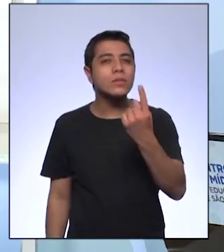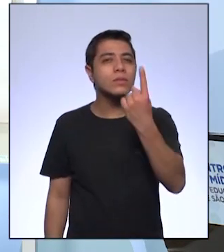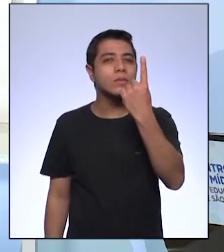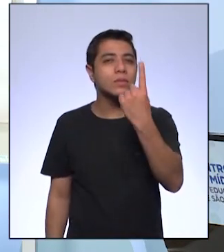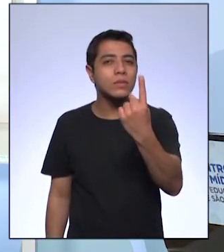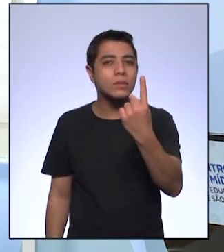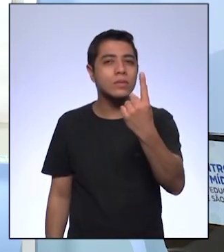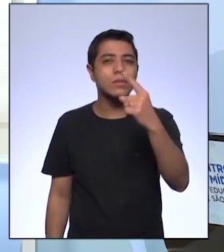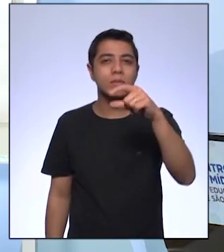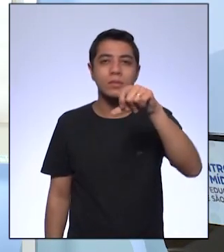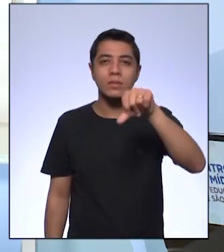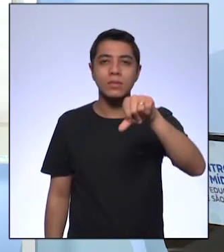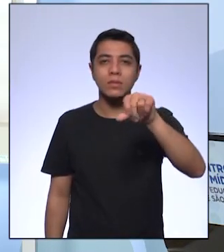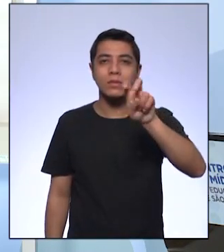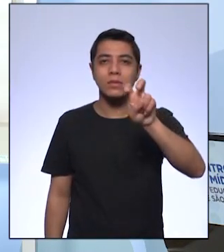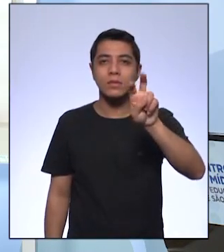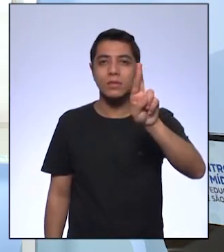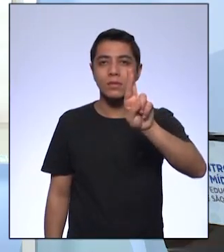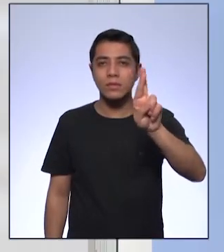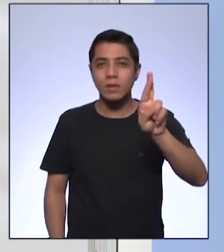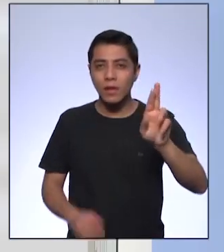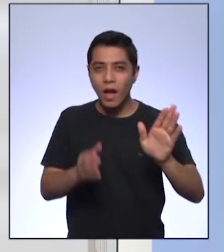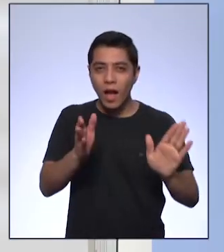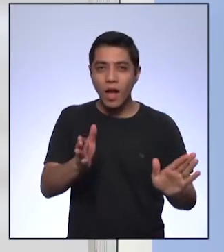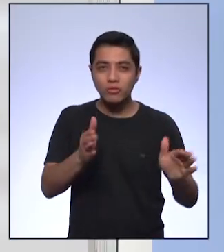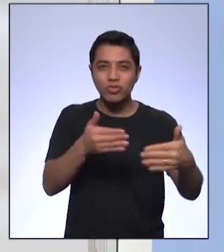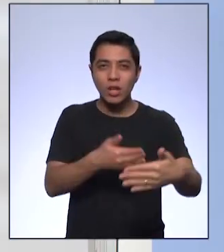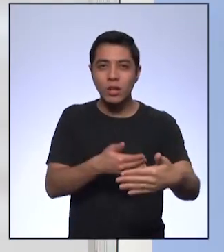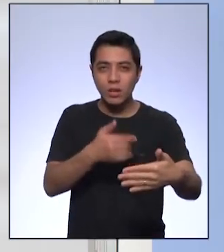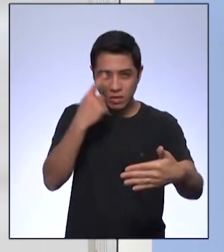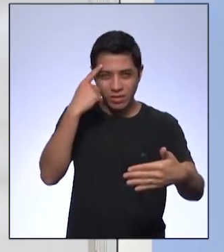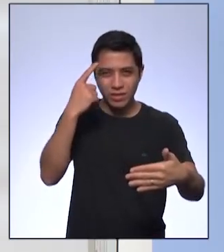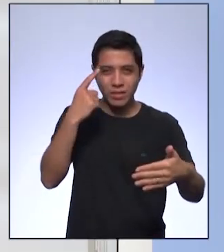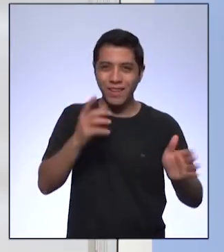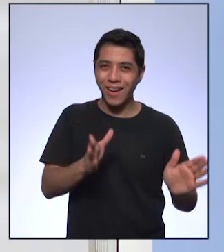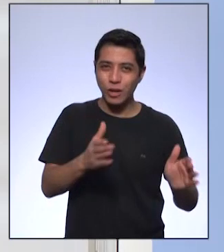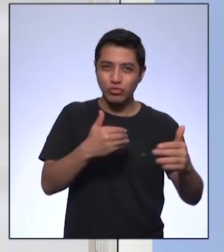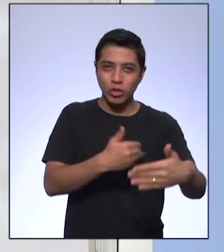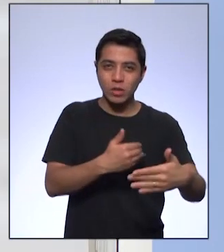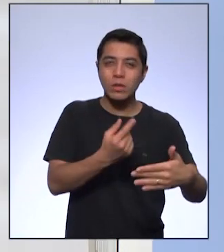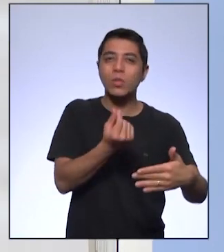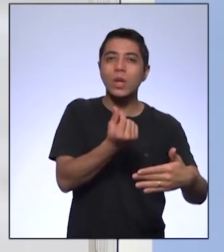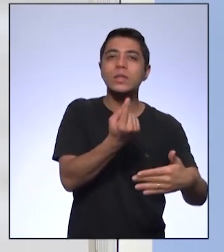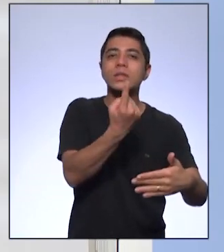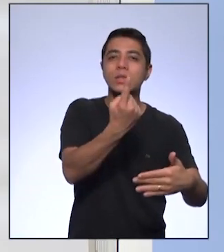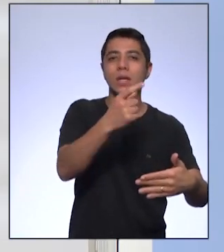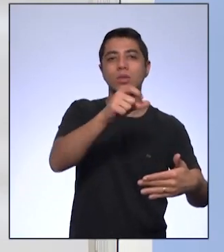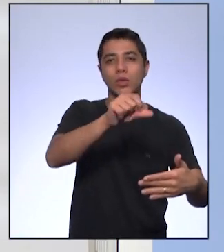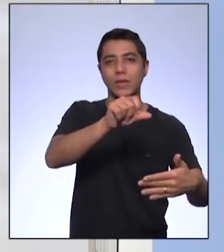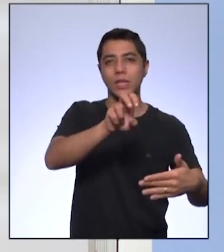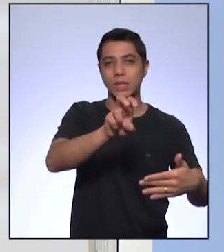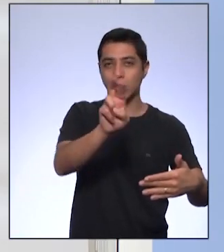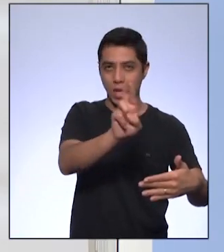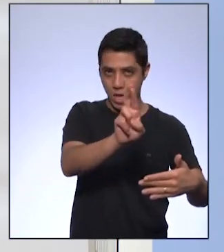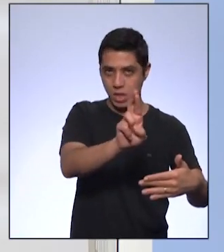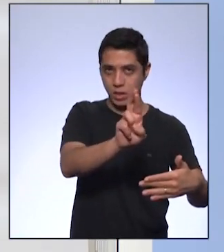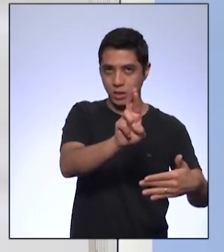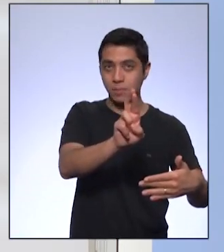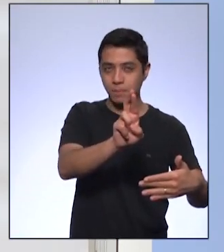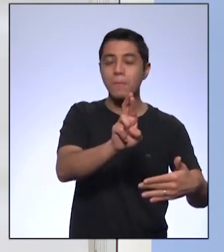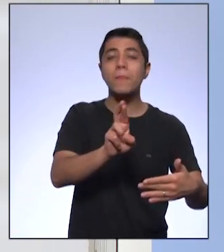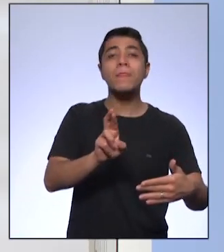caixa lá da festa junina, mais, concordo? E aí o que, que a gente vai pensar assim? Ora, se eu